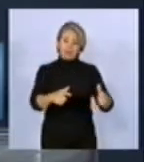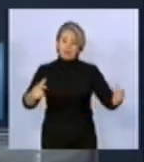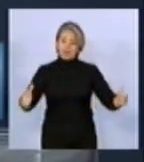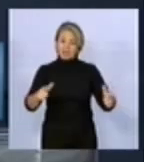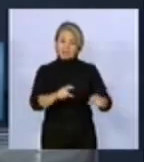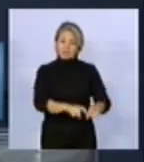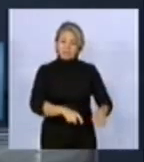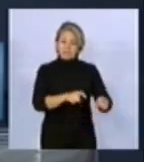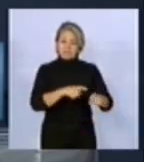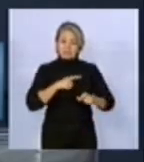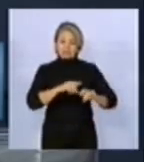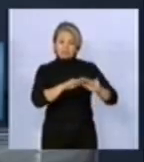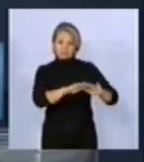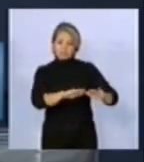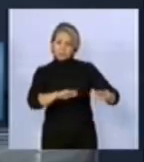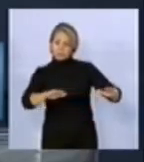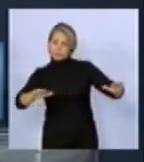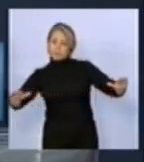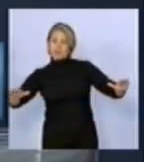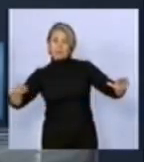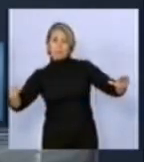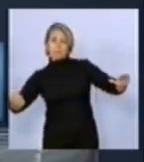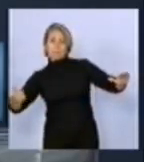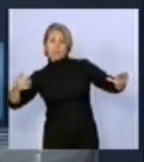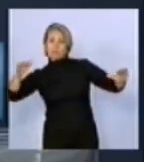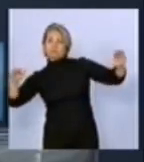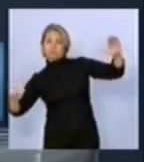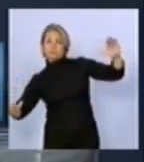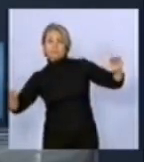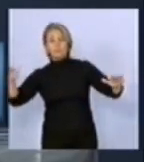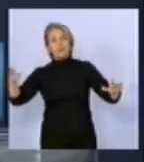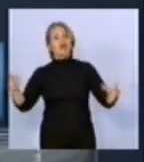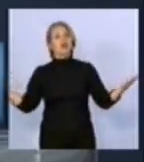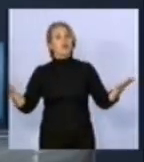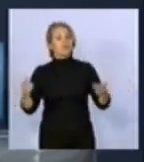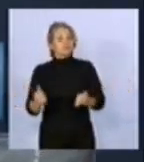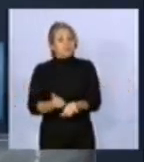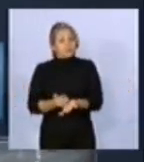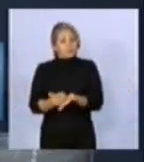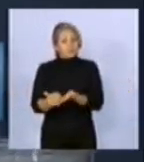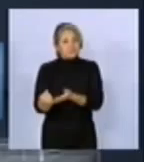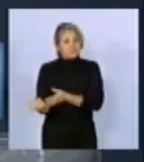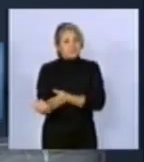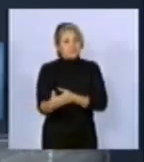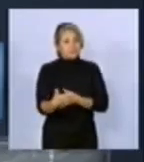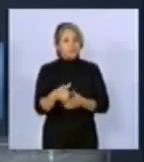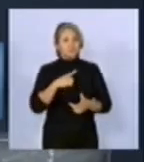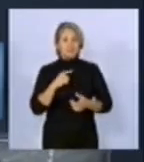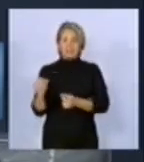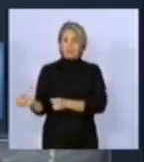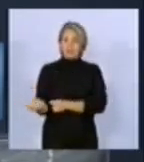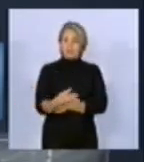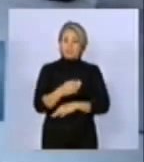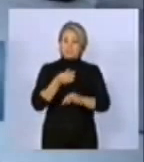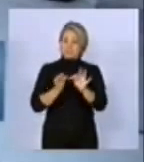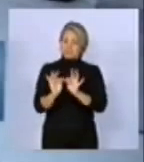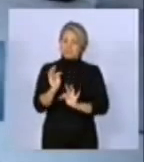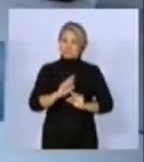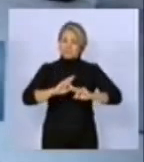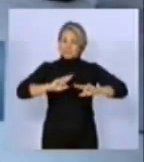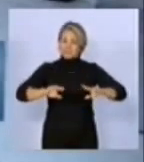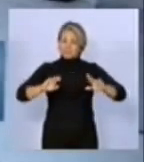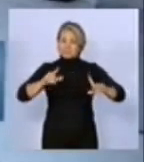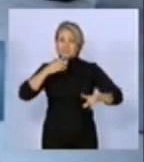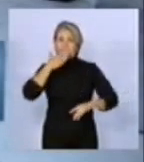declividade a cultura da cana de açúcar é recente e já foi implantada com novas tecnologias e variedades